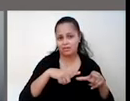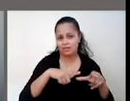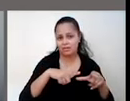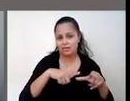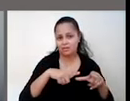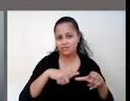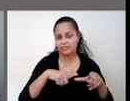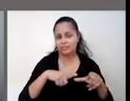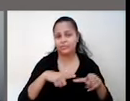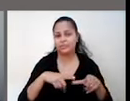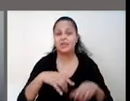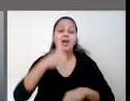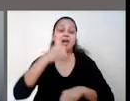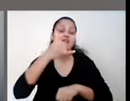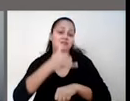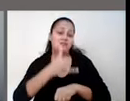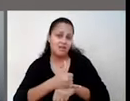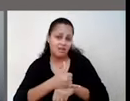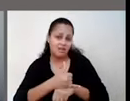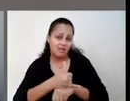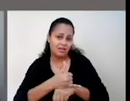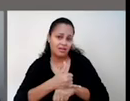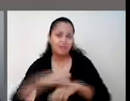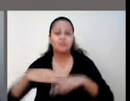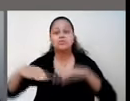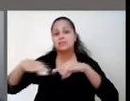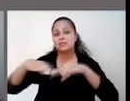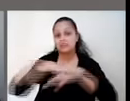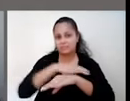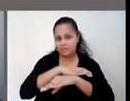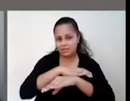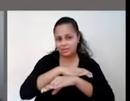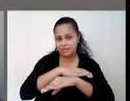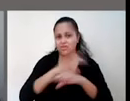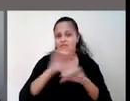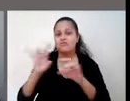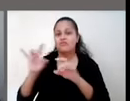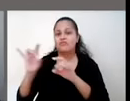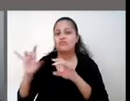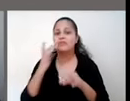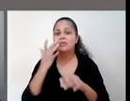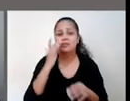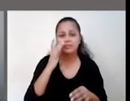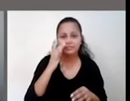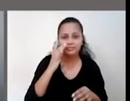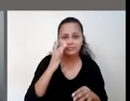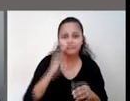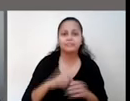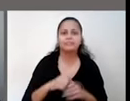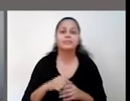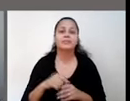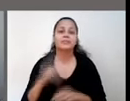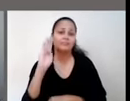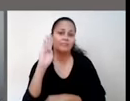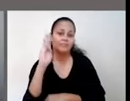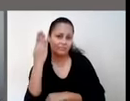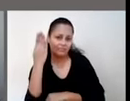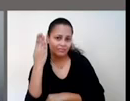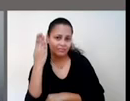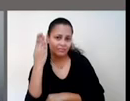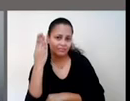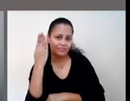Especializando-se como ferreiros, sapateiros, ourives, tecelões, tintureiros,